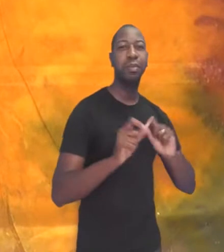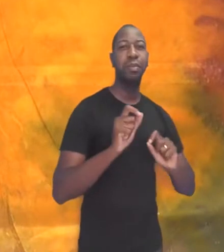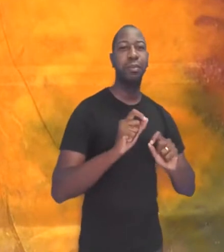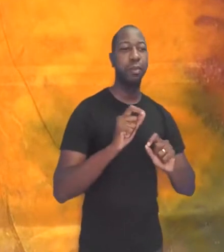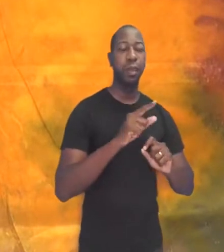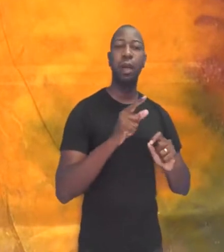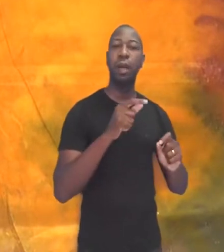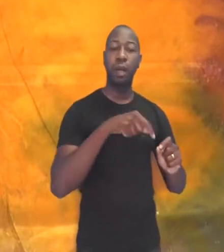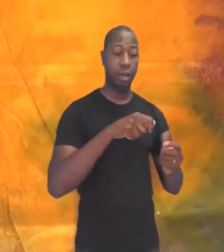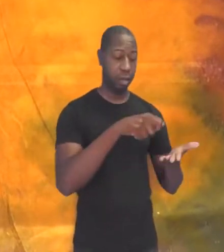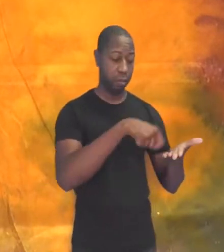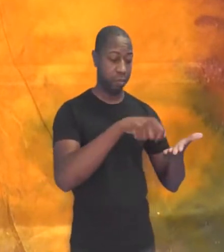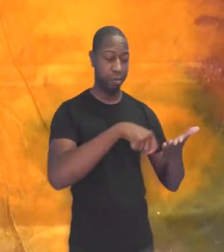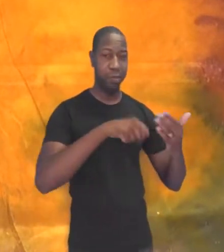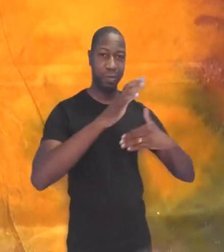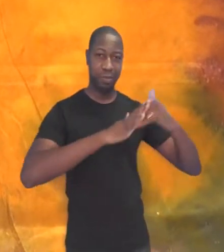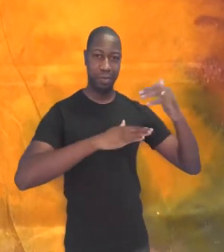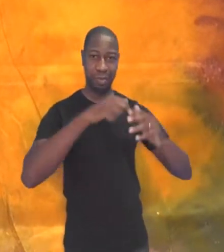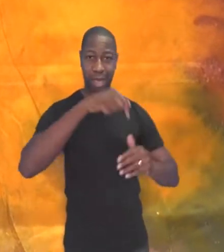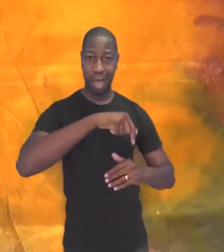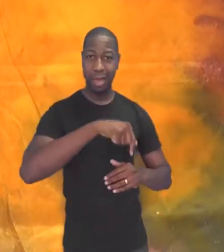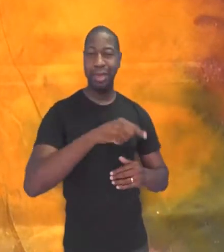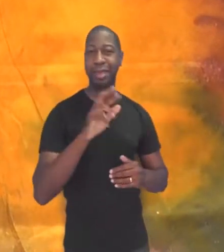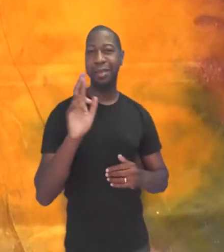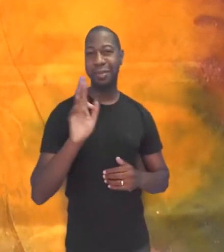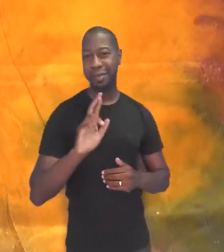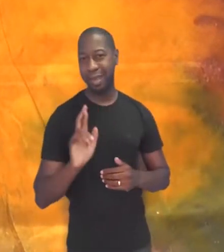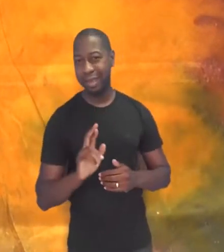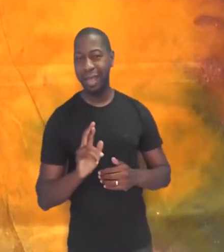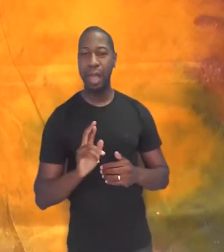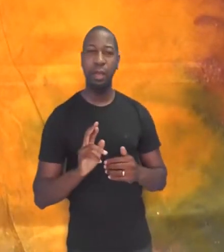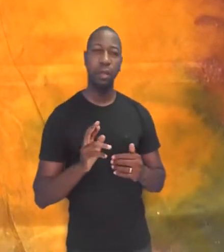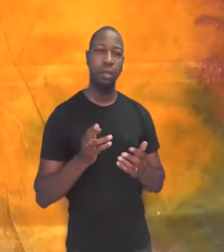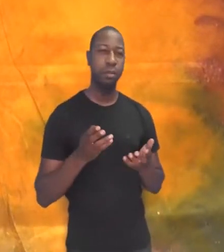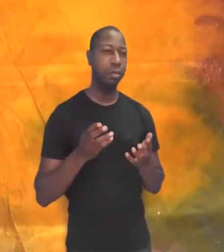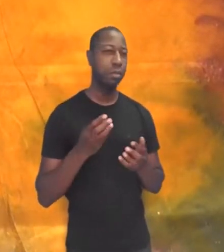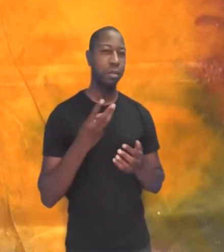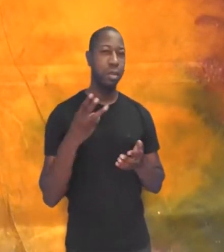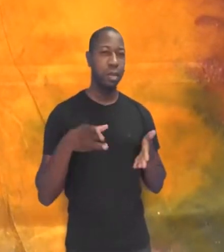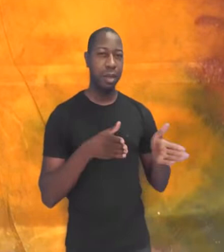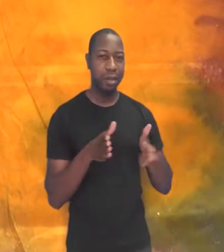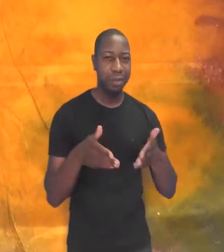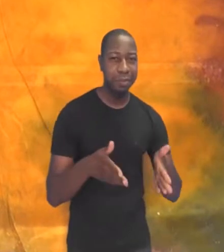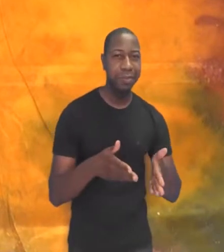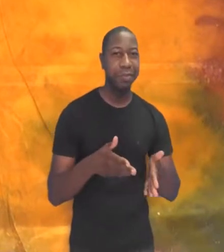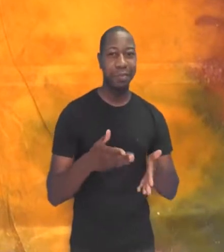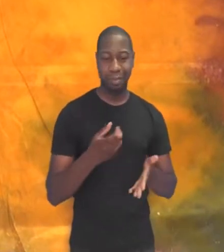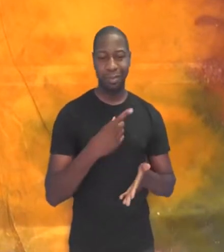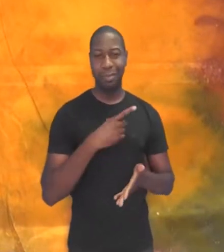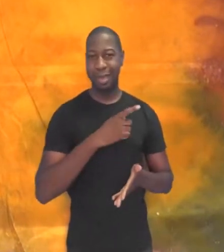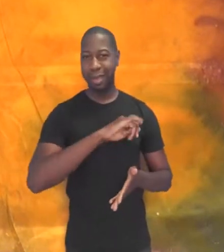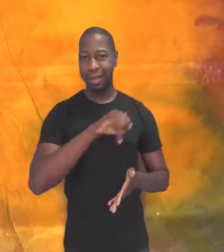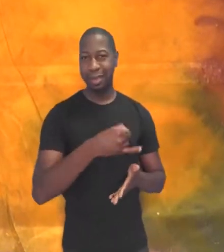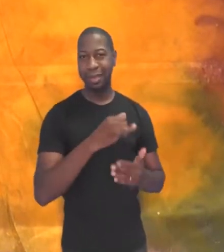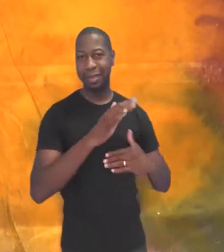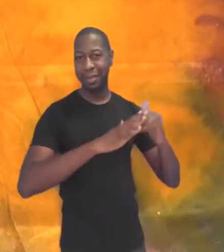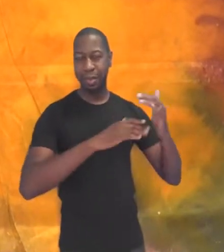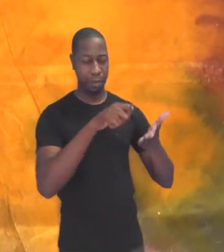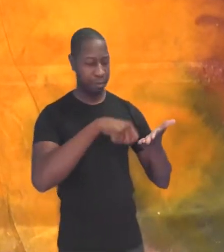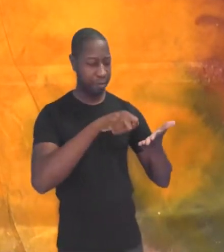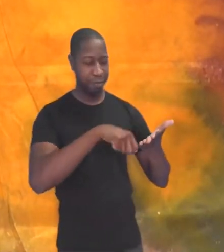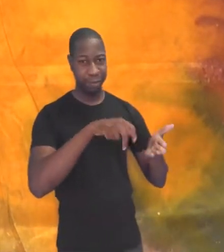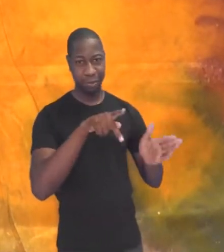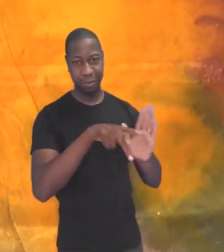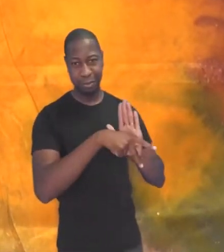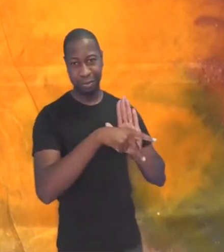aos compositores da nossa região. Então, valorizando os artistas com as suas músicas autorais. E a gente tem também a